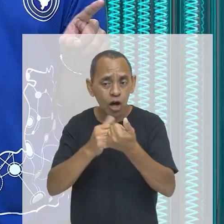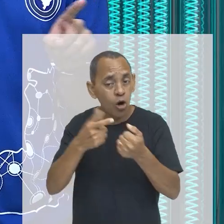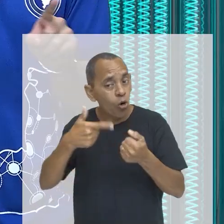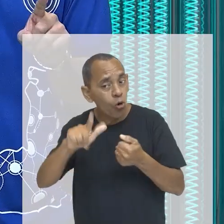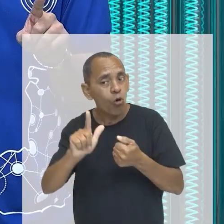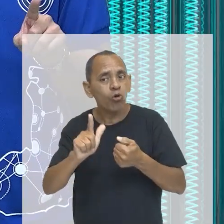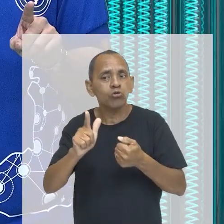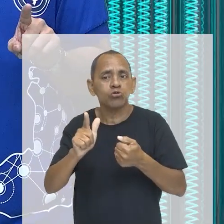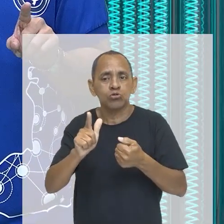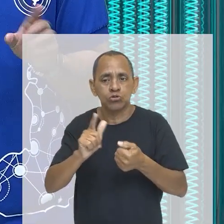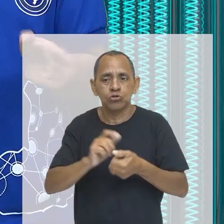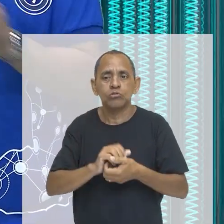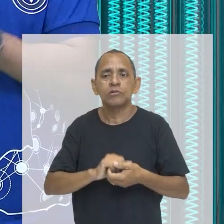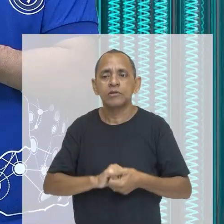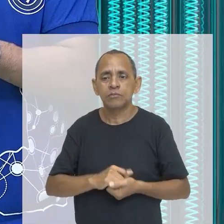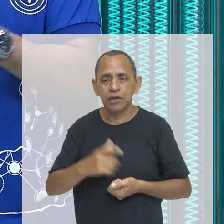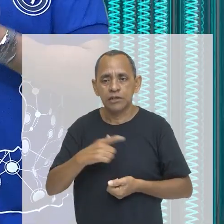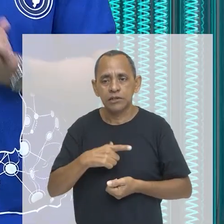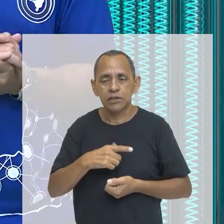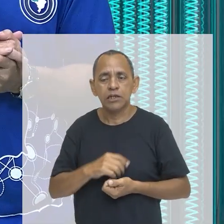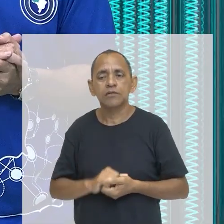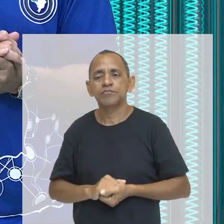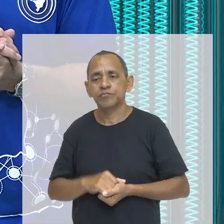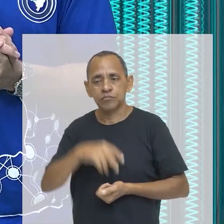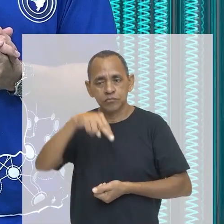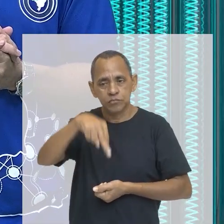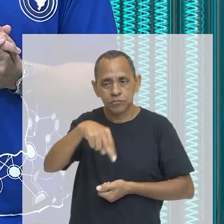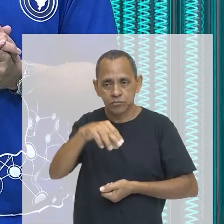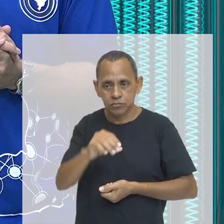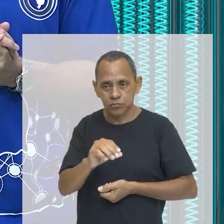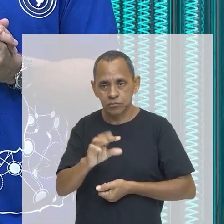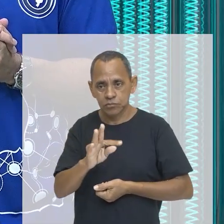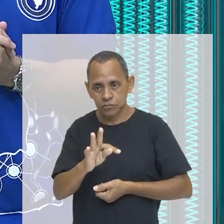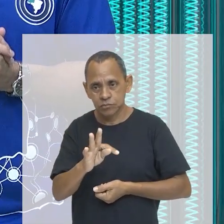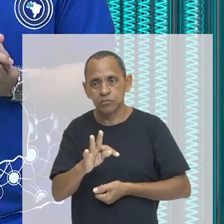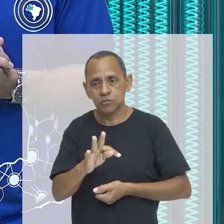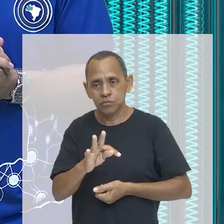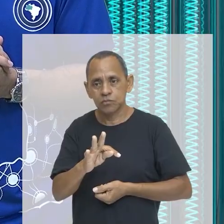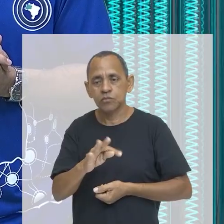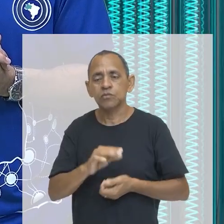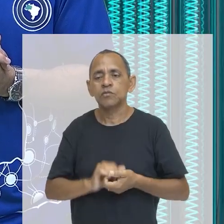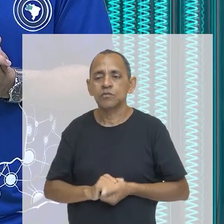auxiliar para receber o not e, portanto, colocar esse enunciado na forma